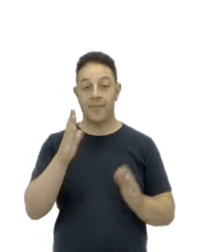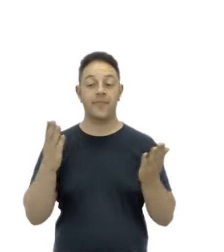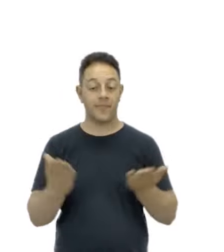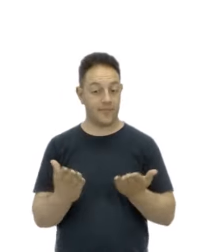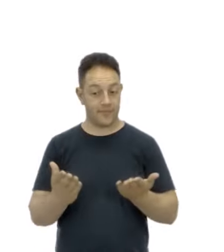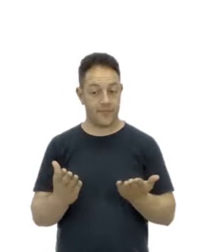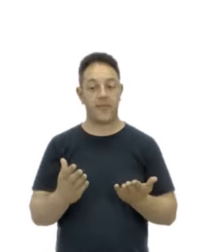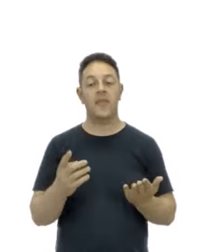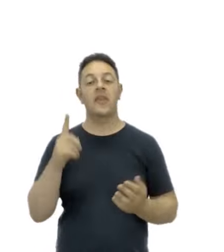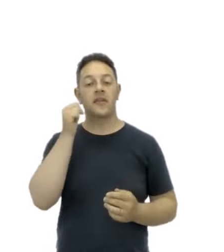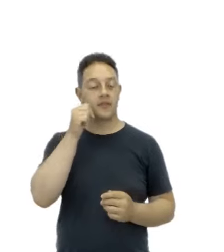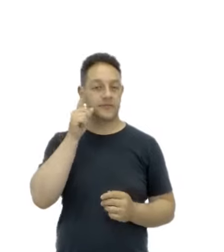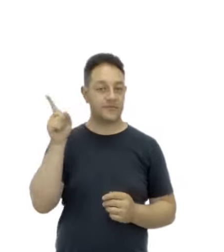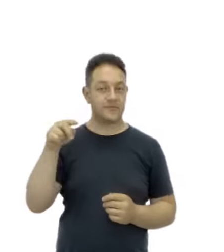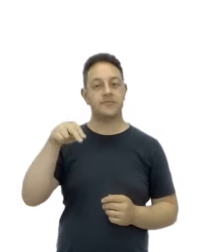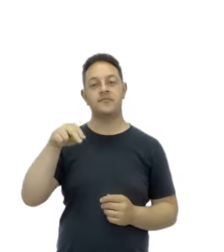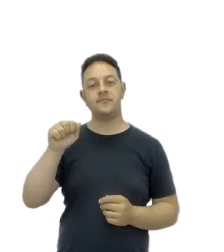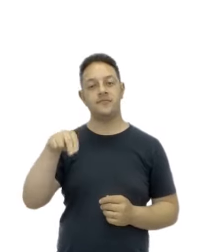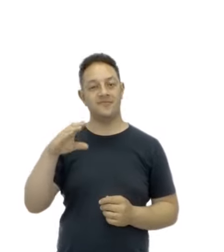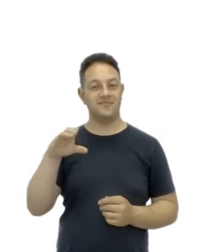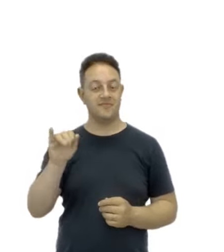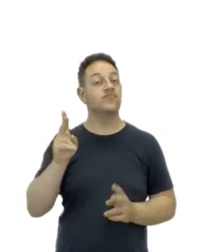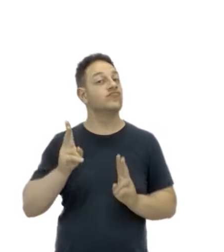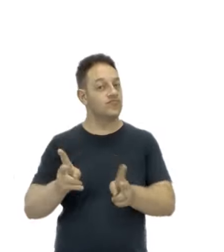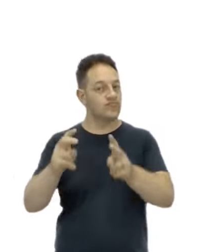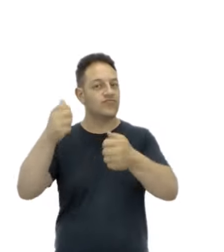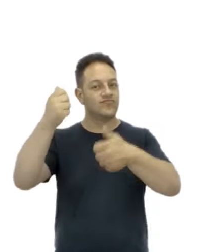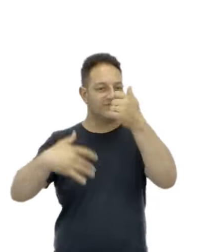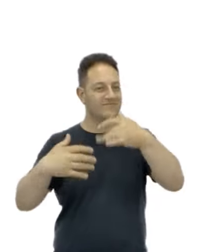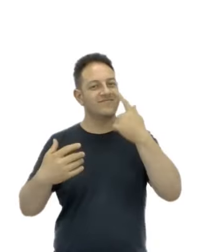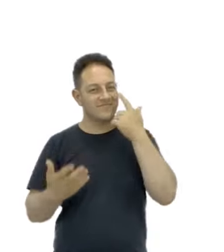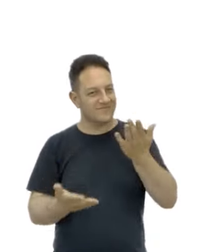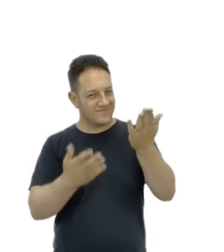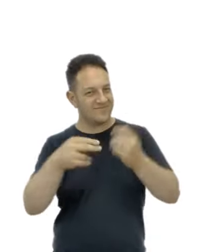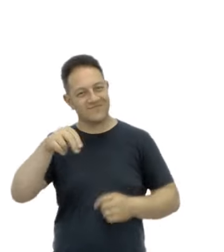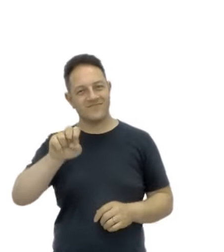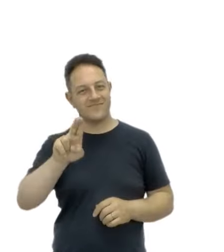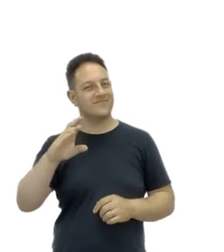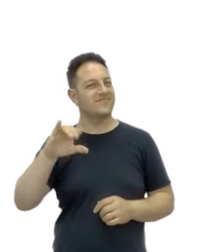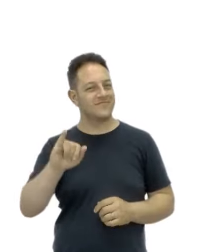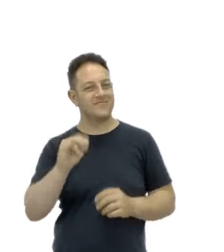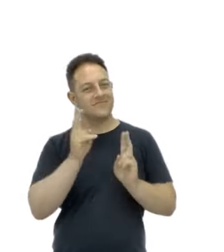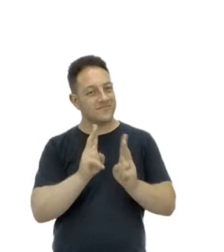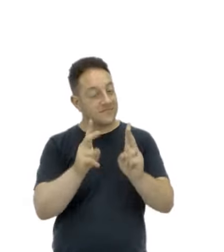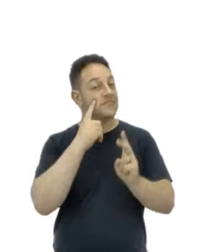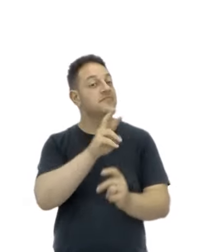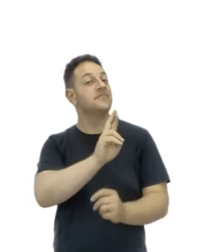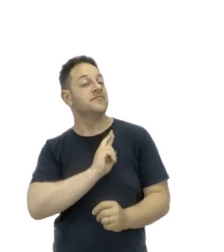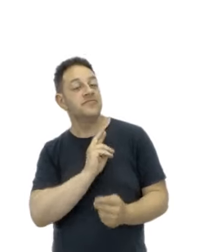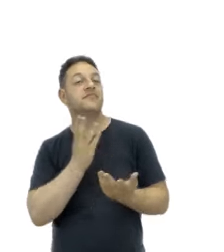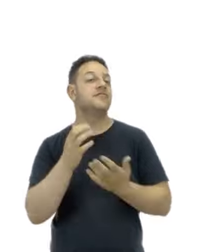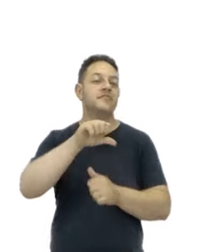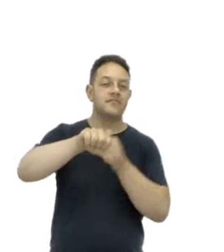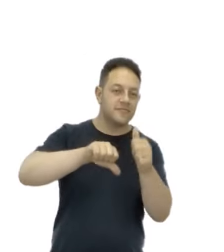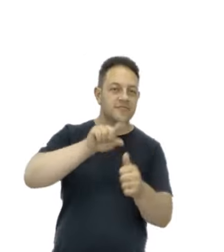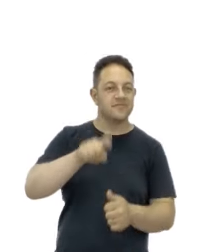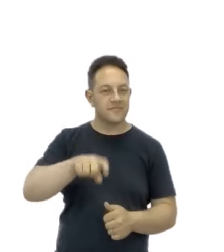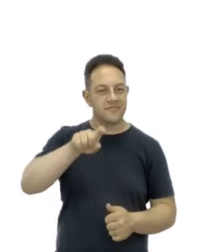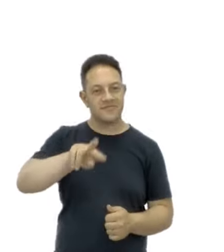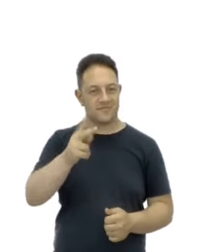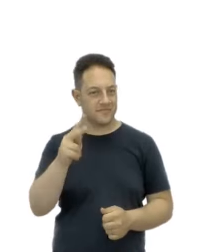Agora, a Neuci vai dar continuidade. Neuci, eu peço que você vá me dizendo quando é que você quer que muda